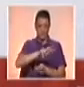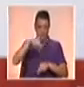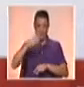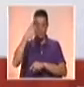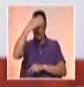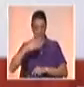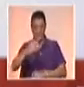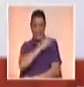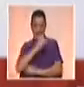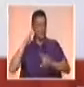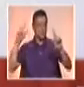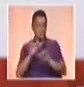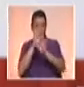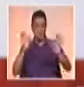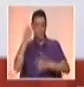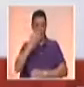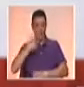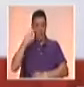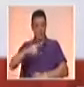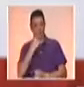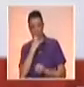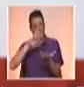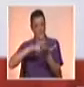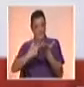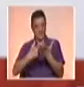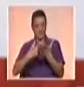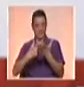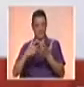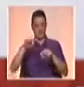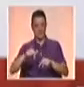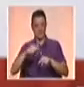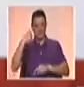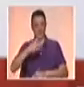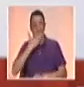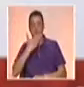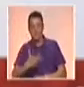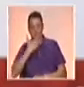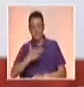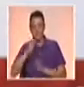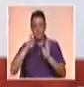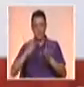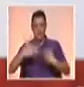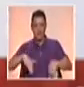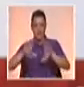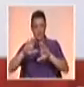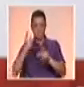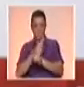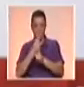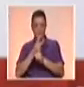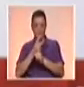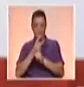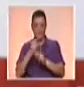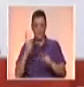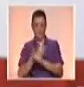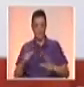aqui para a Casa da Música, no Porto. E eu tive o prazer de traduzir, porque já tinha alguma experiência, não é? Mas foi uma coisa